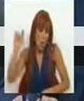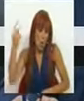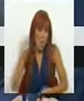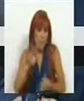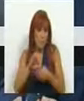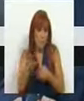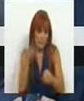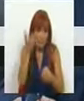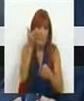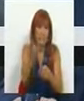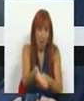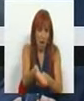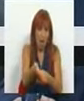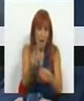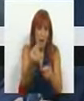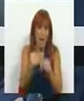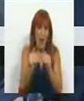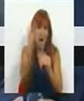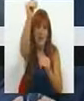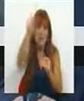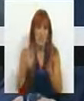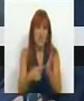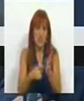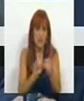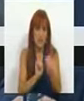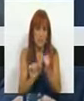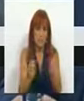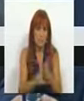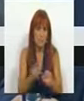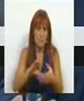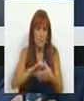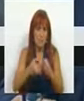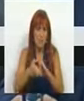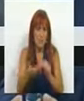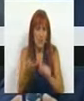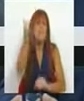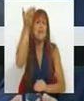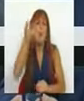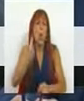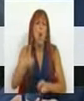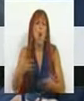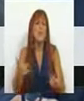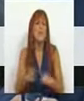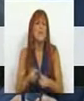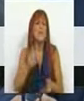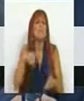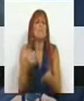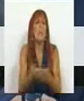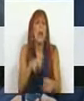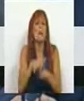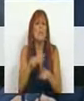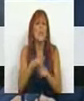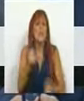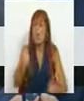uma capitalização acima das reais necessidades da Caixa, qual seria o efeito